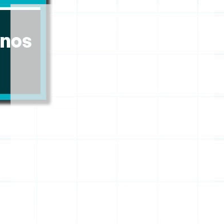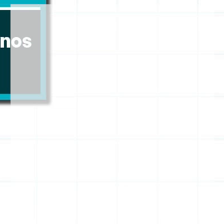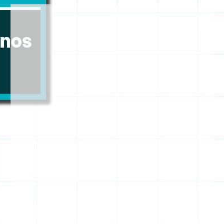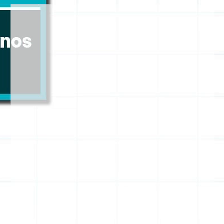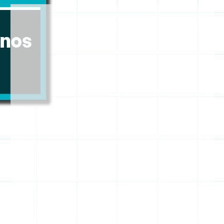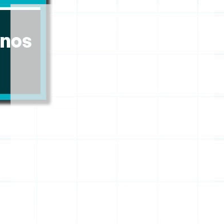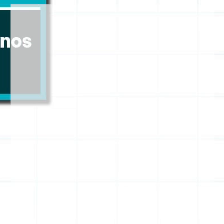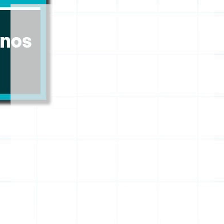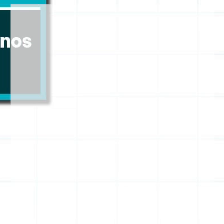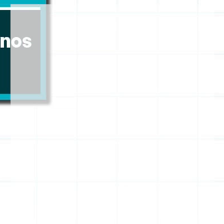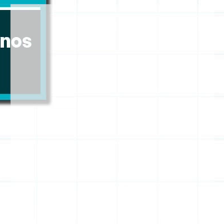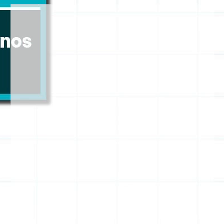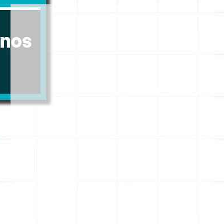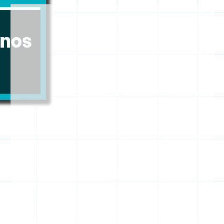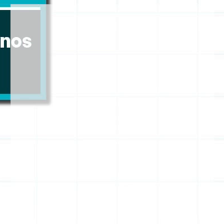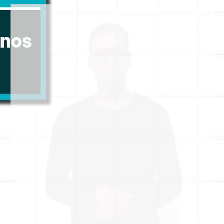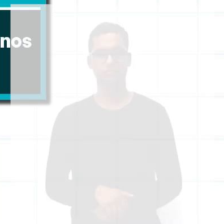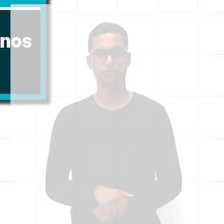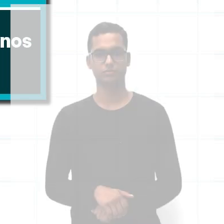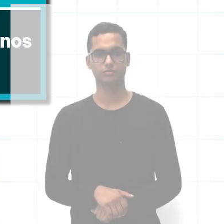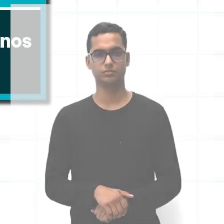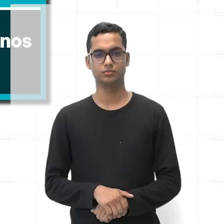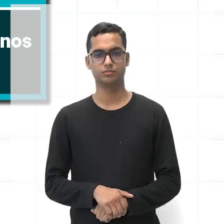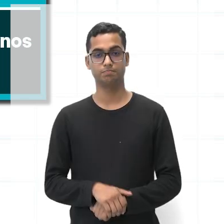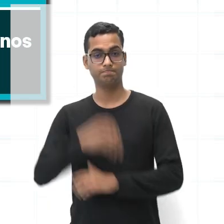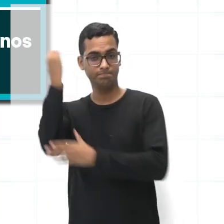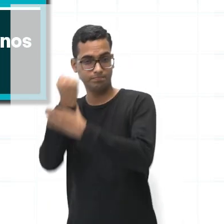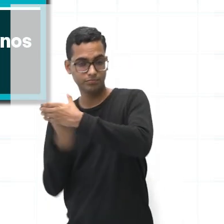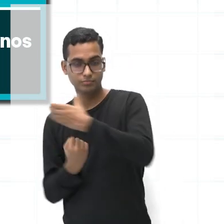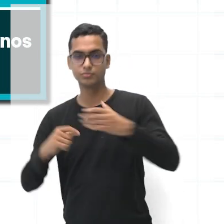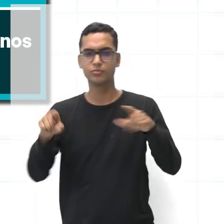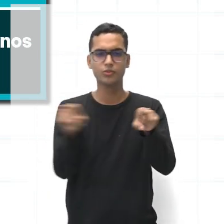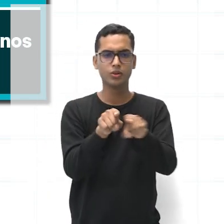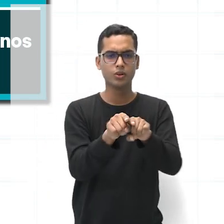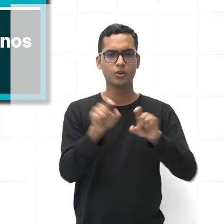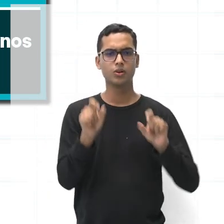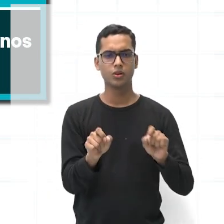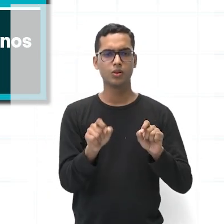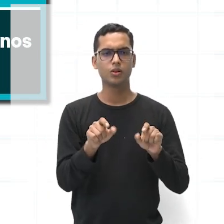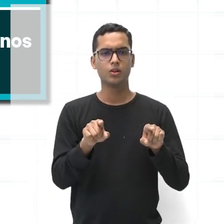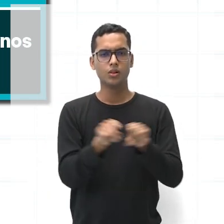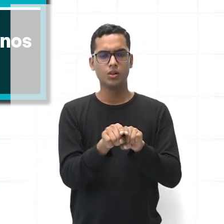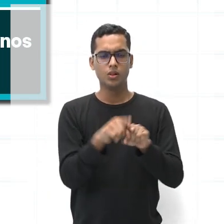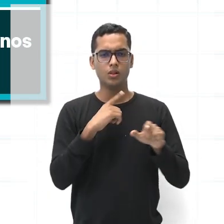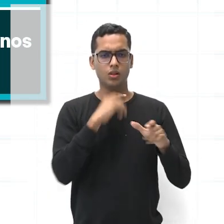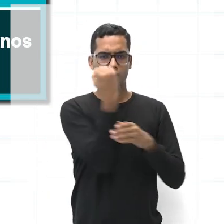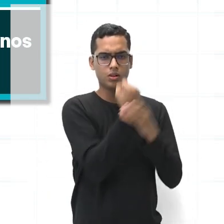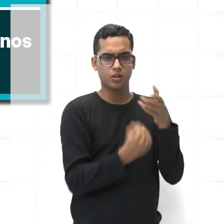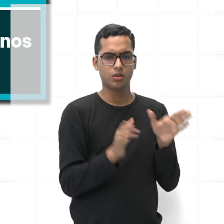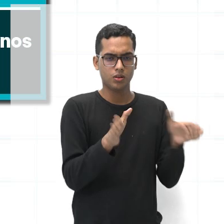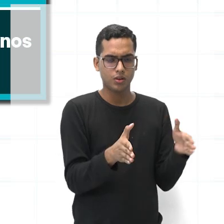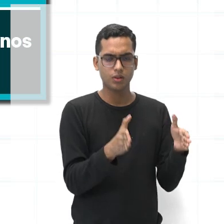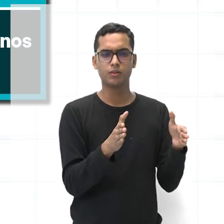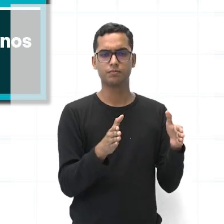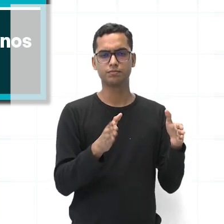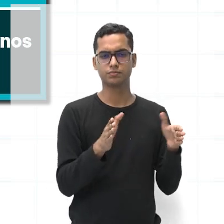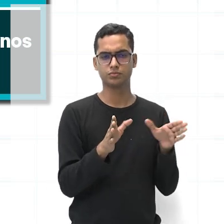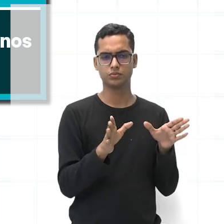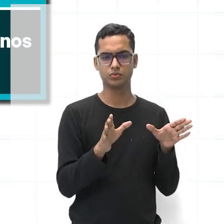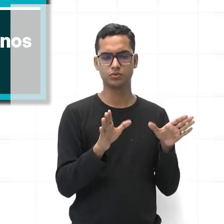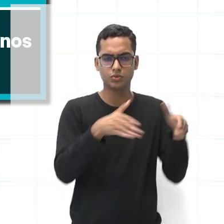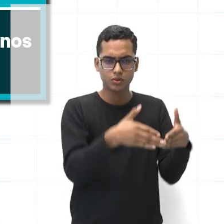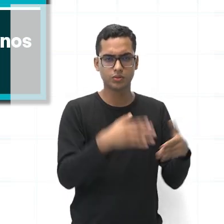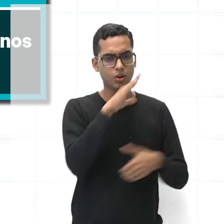diferenciação aí no tamanho das bolas, né? A bola do basquete vai ter 74,9 centímetros